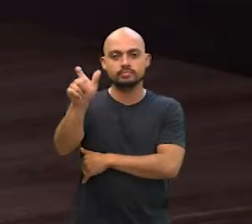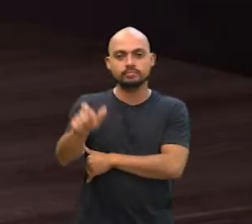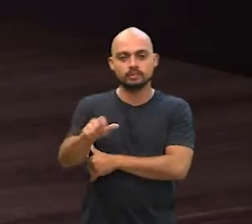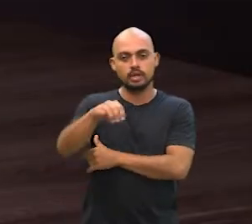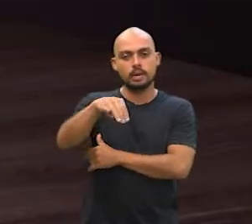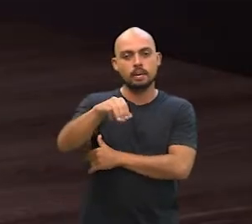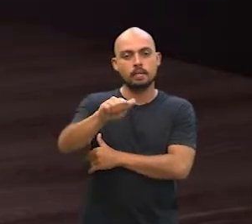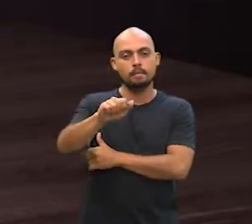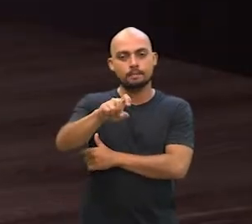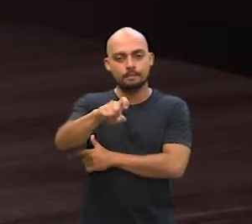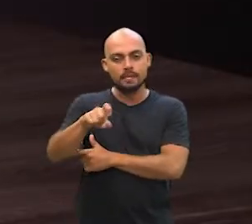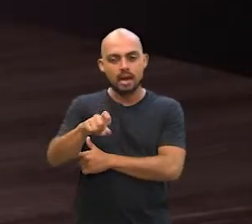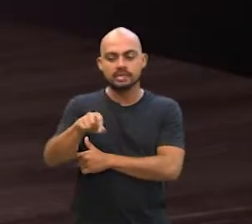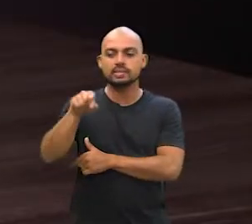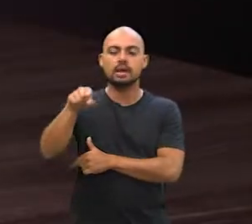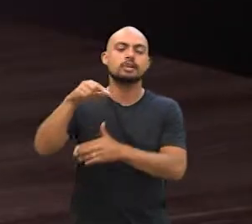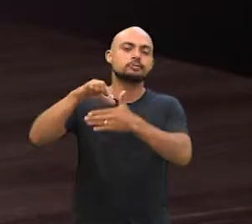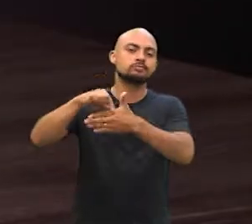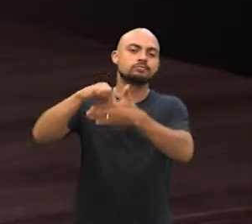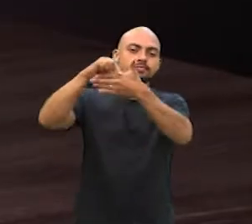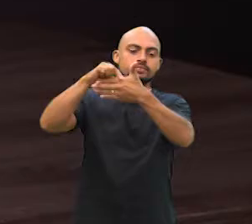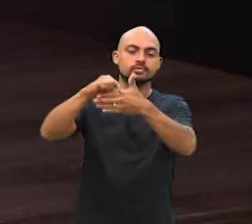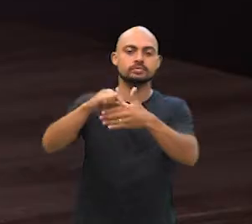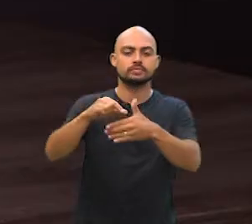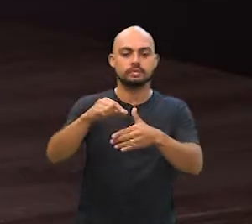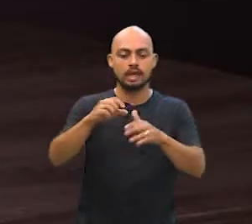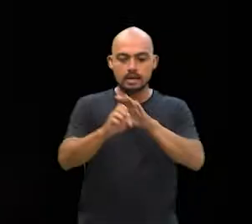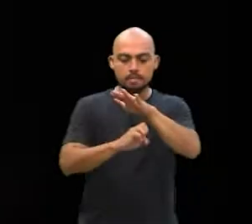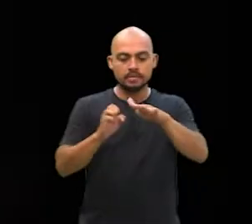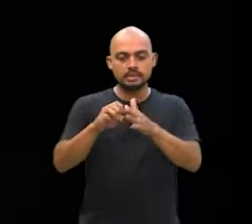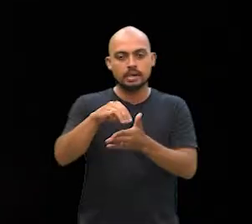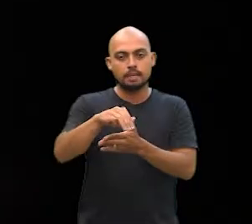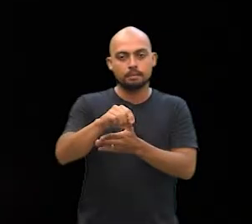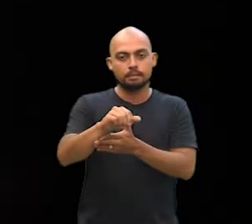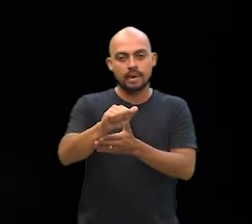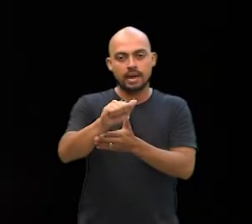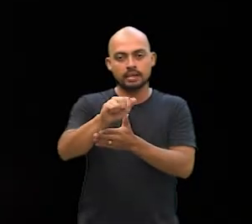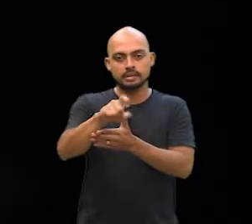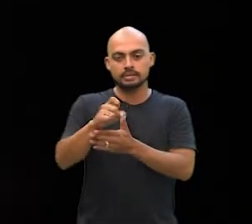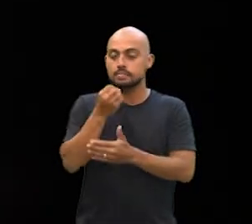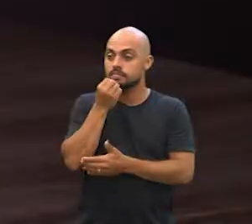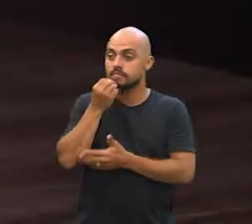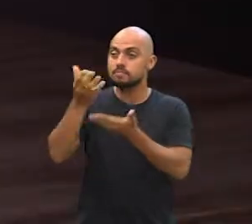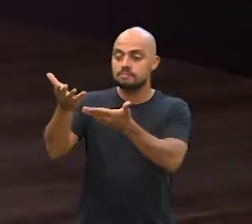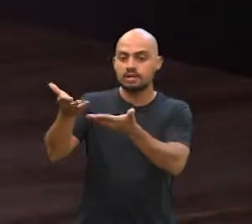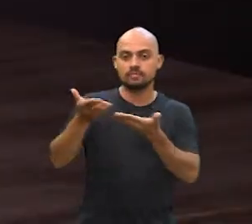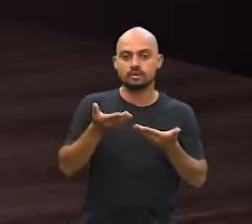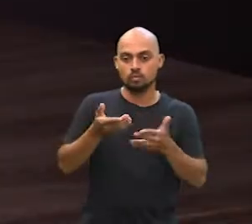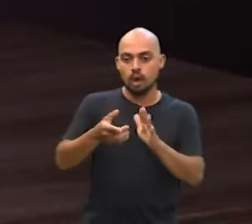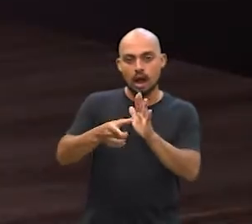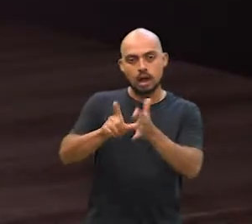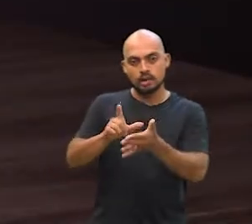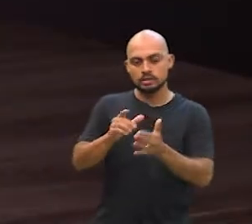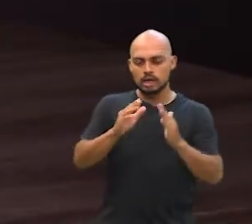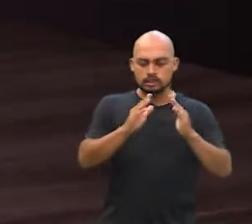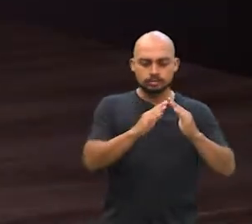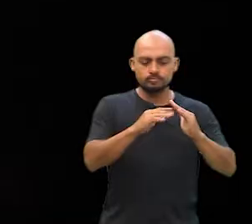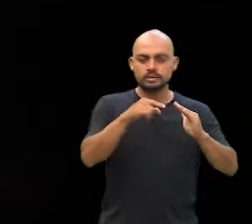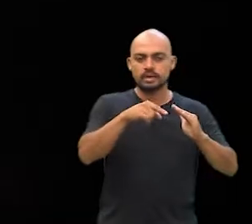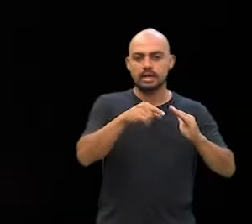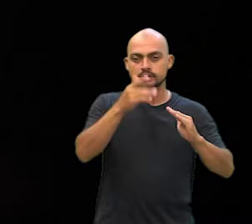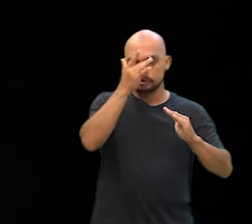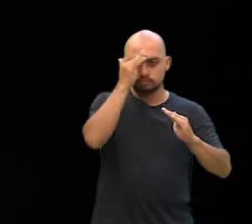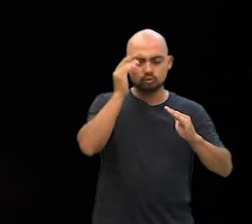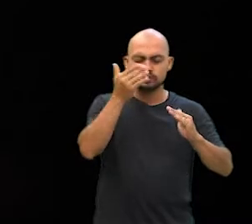Max Cavalheiro, que é o CEO da empresa. Max, seja bem-vindo. Antes de mais nada, para que quem está em casa entenda